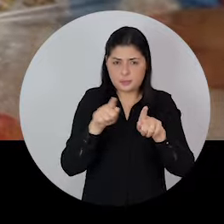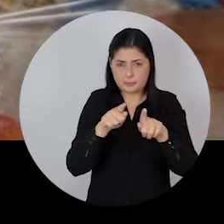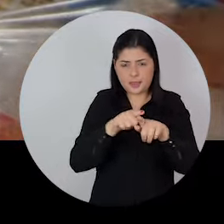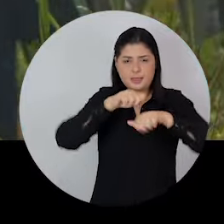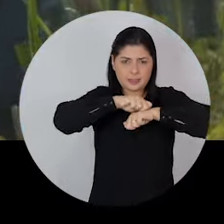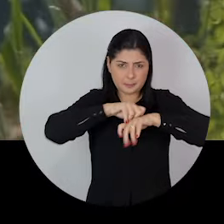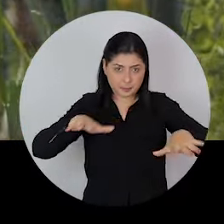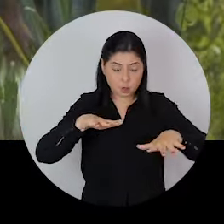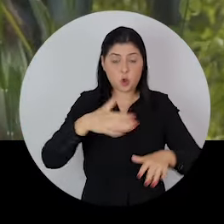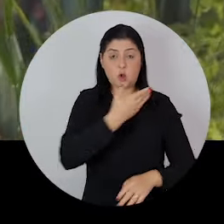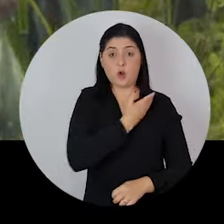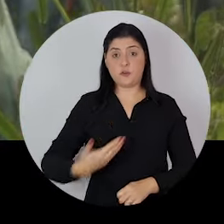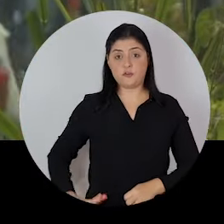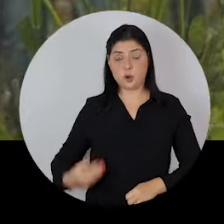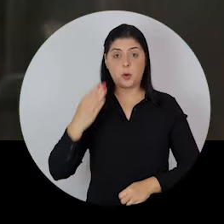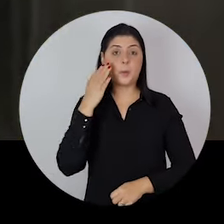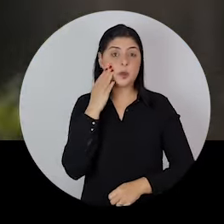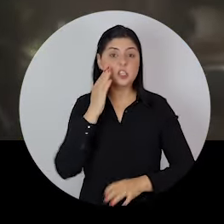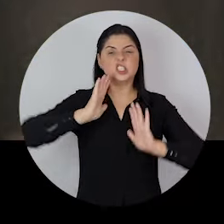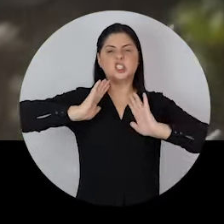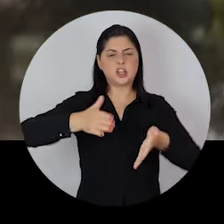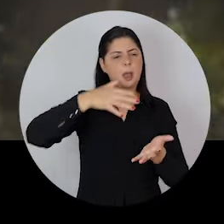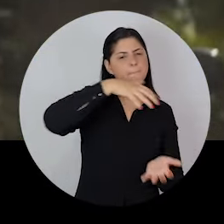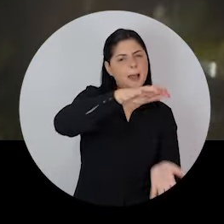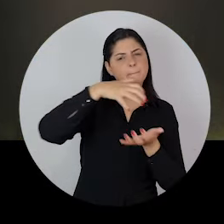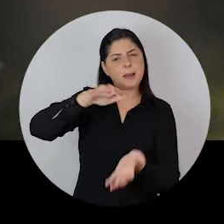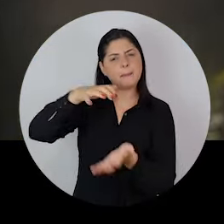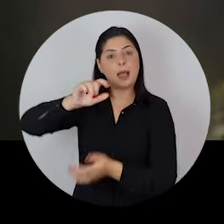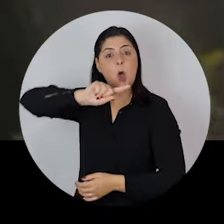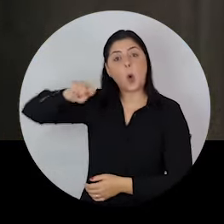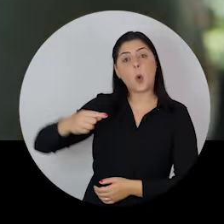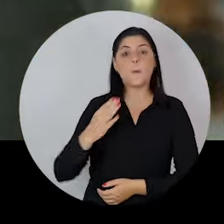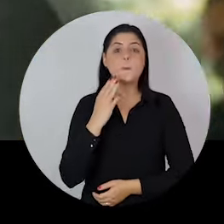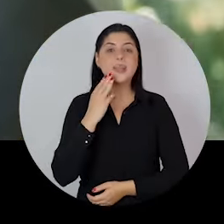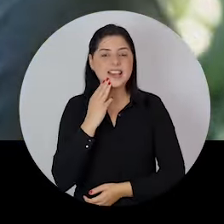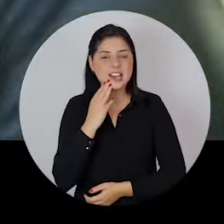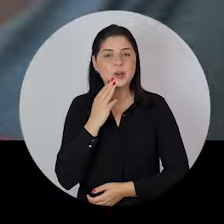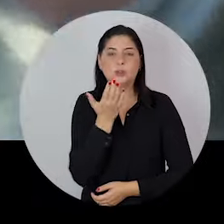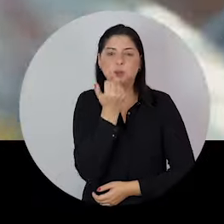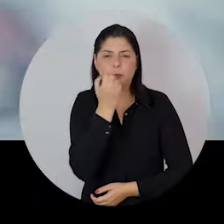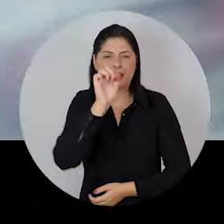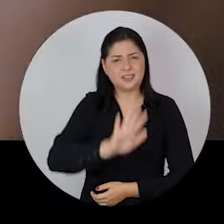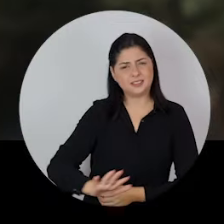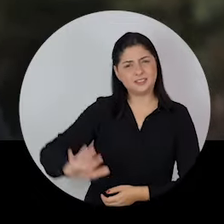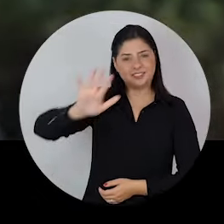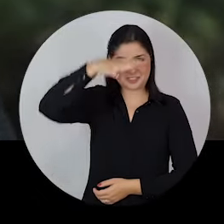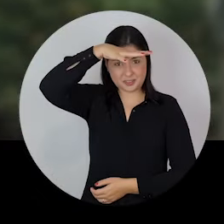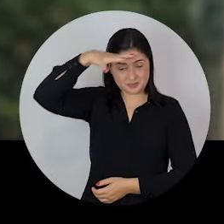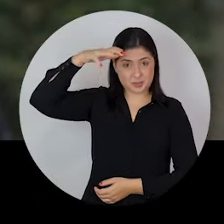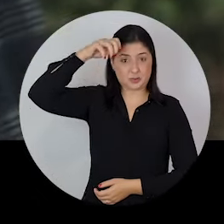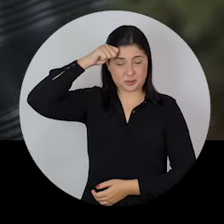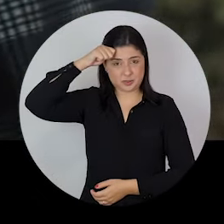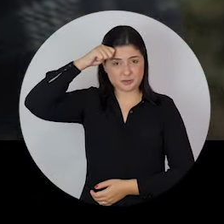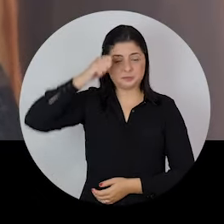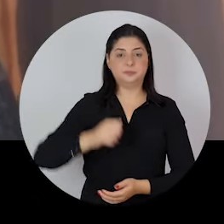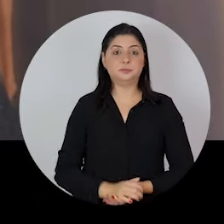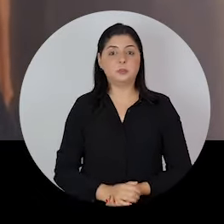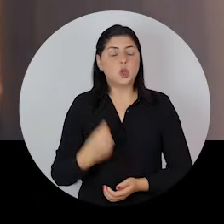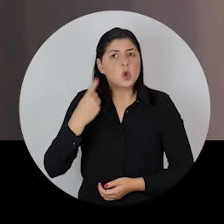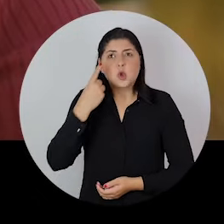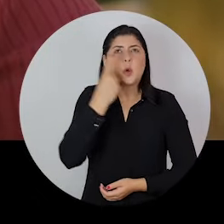a pandemia o governo Mauro Mendes já distribuiu mais de um milhão de cestas básicas em todos os municípios de